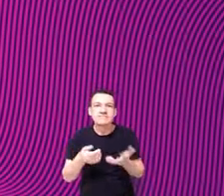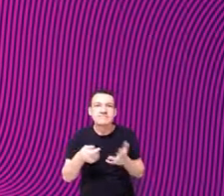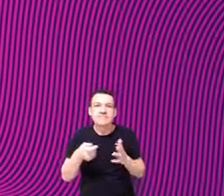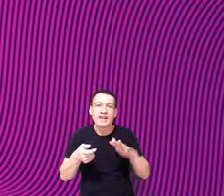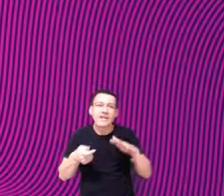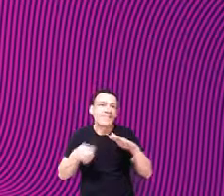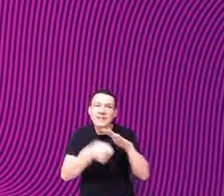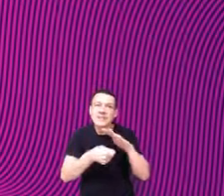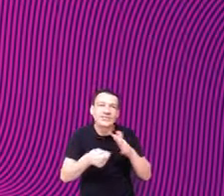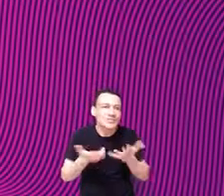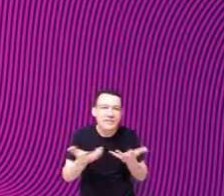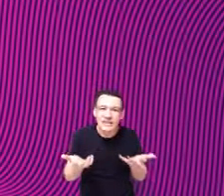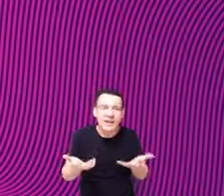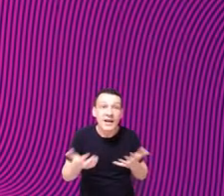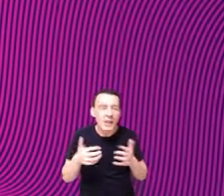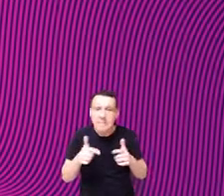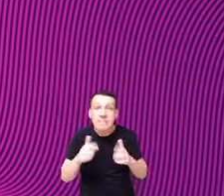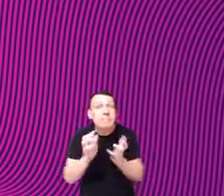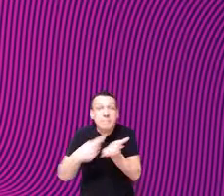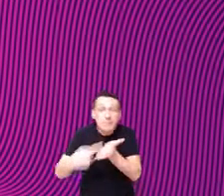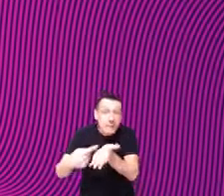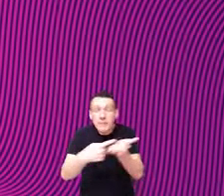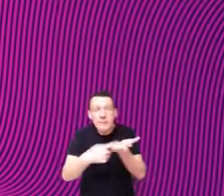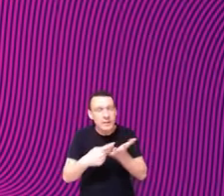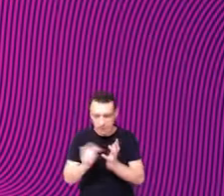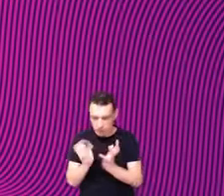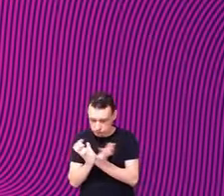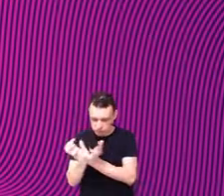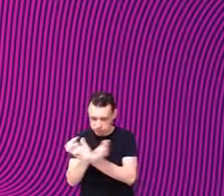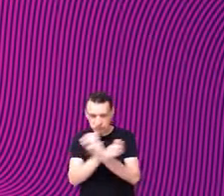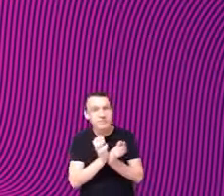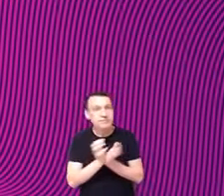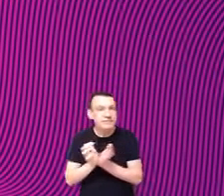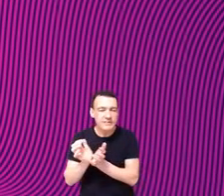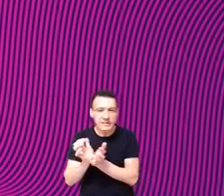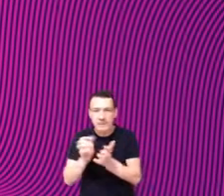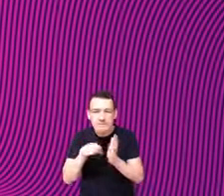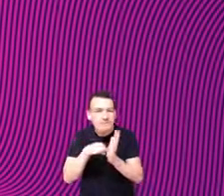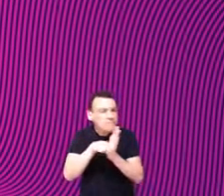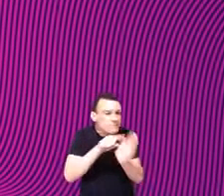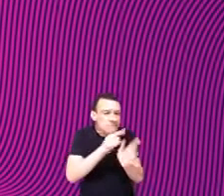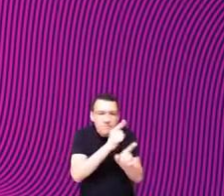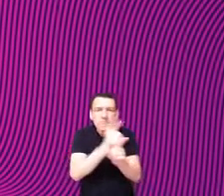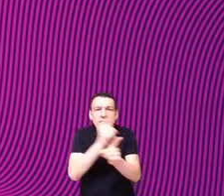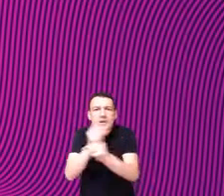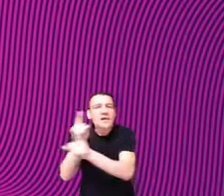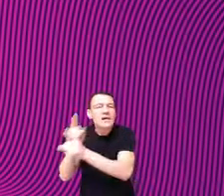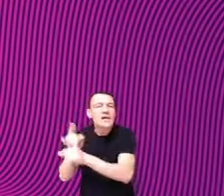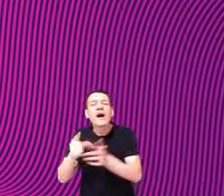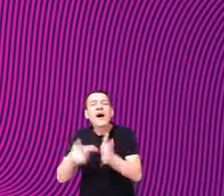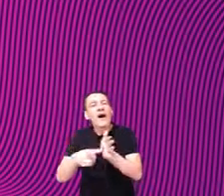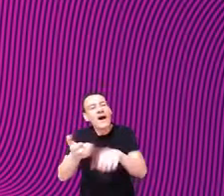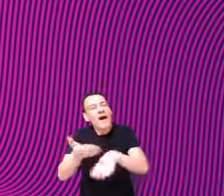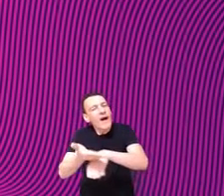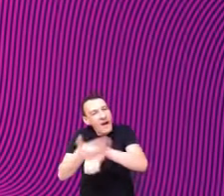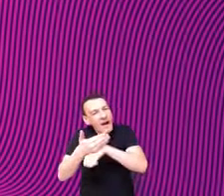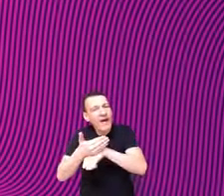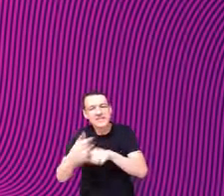vamos dizer, uma força-tarefa de identificação precoce dessas crianças, que é um número pequeno de última análise,